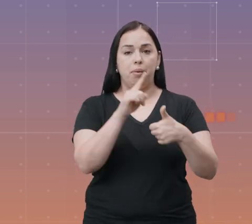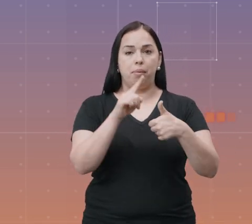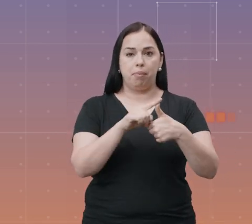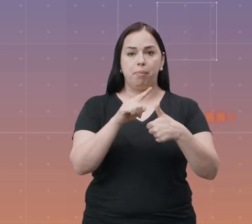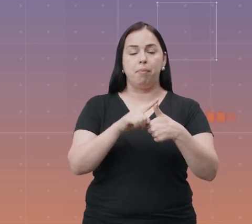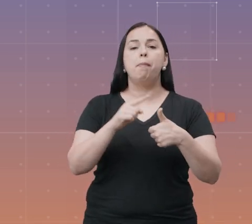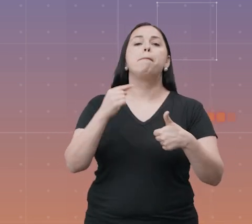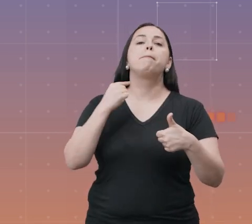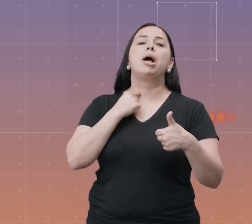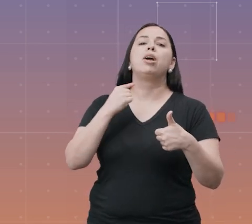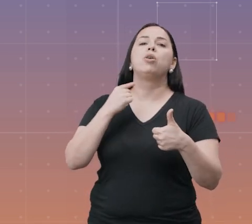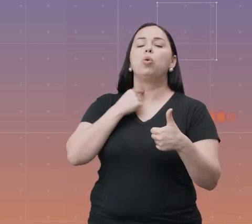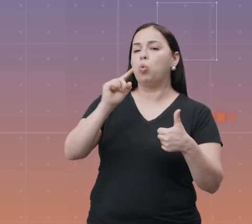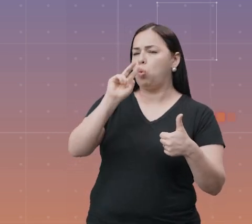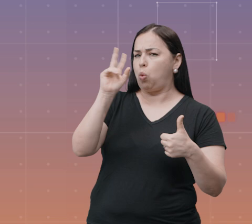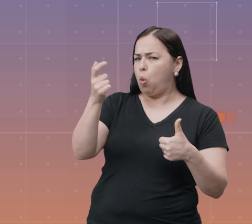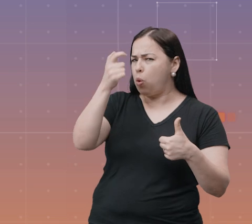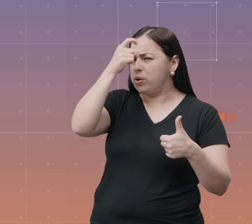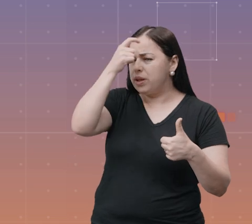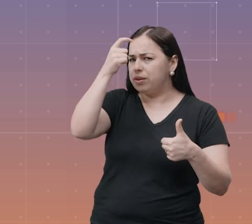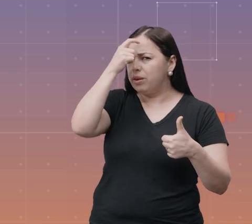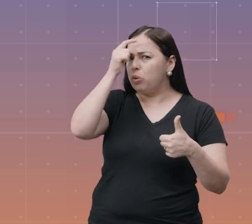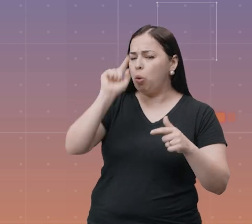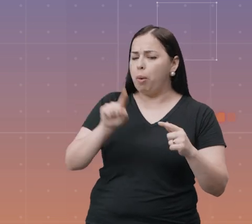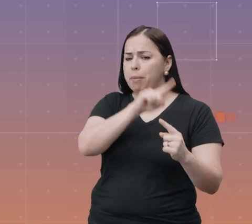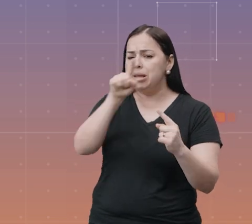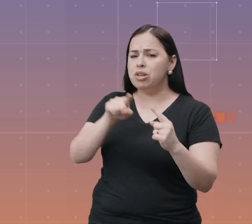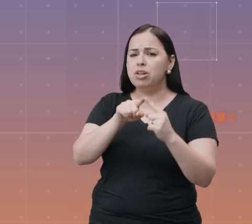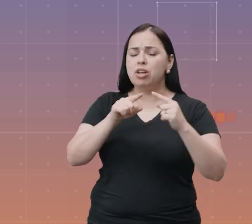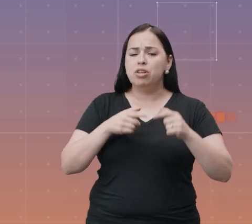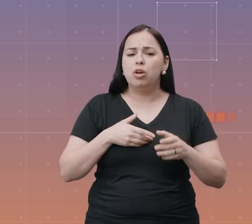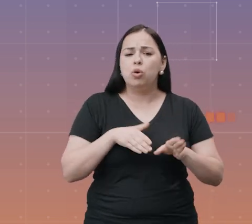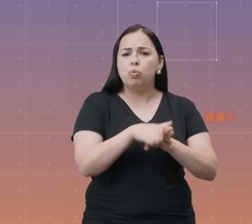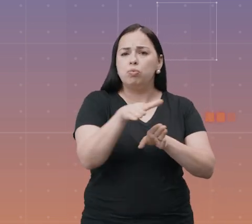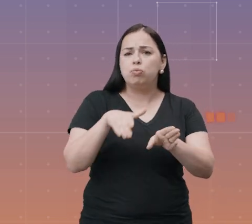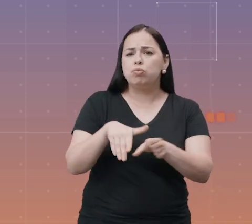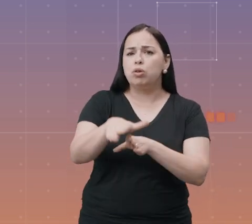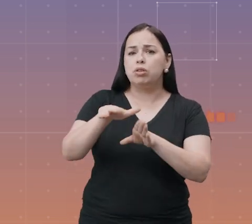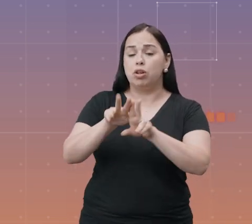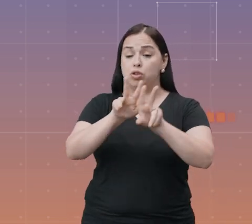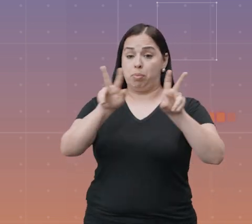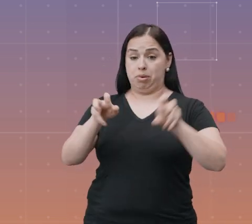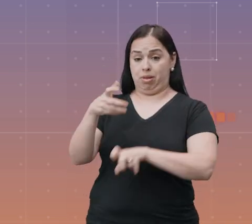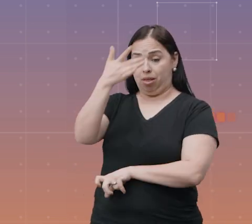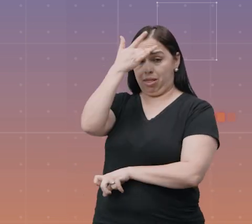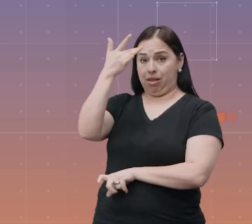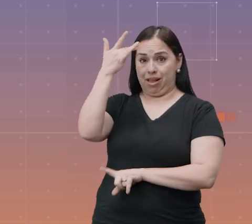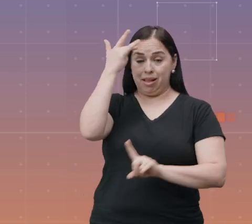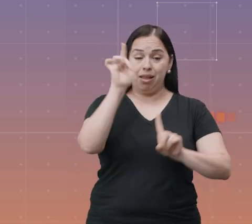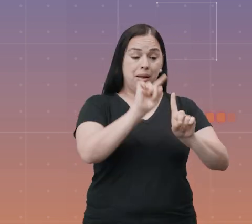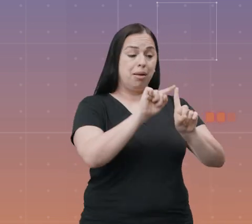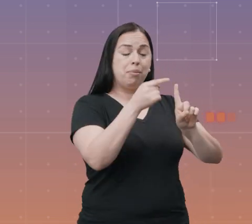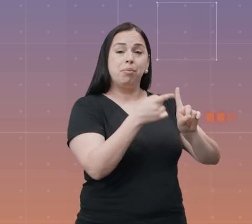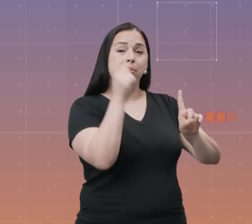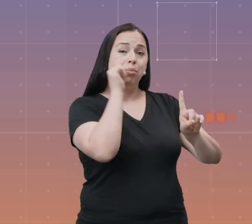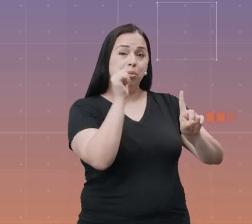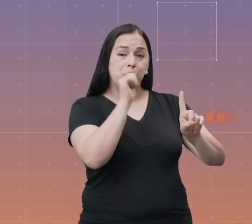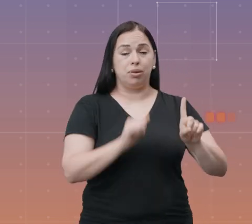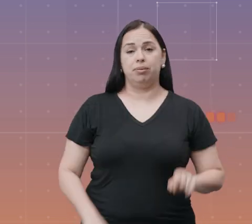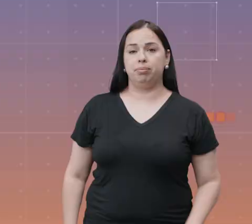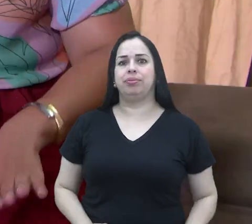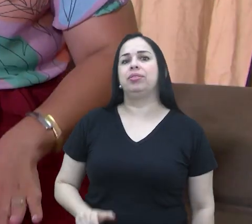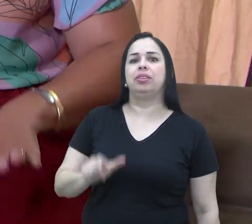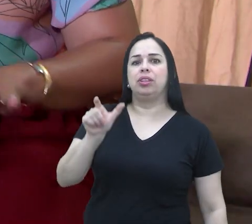Um deles é o Maio Consciente, que tem como objetivo promover ações de cuidado e promoção da saúde mental